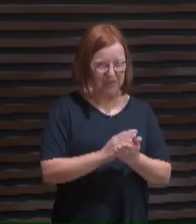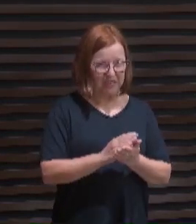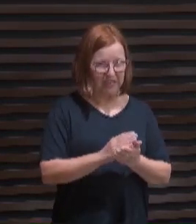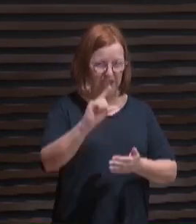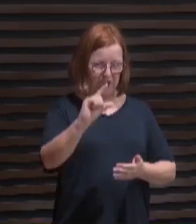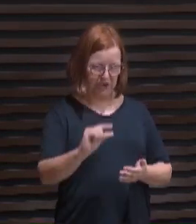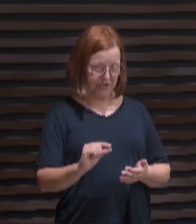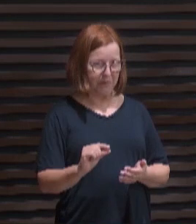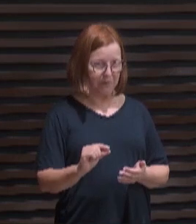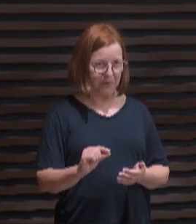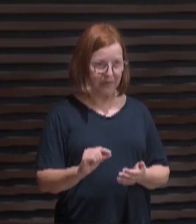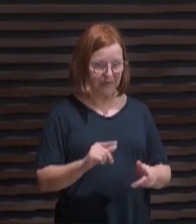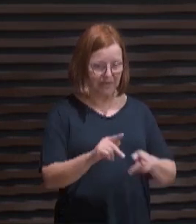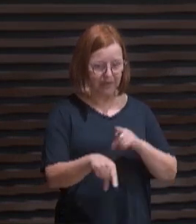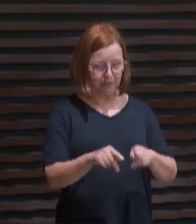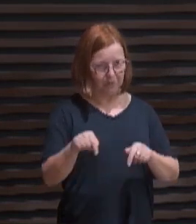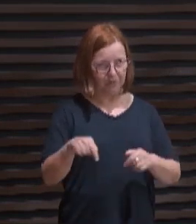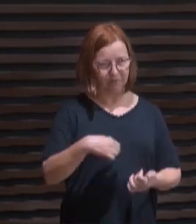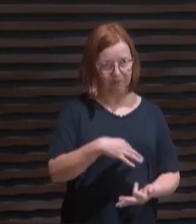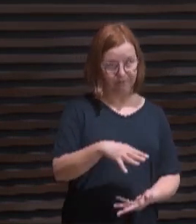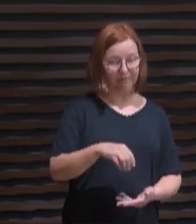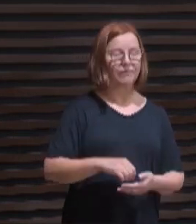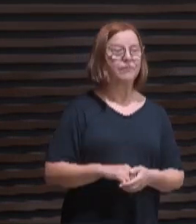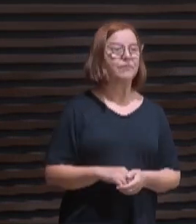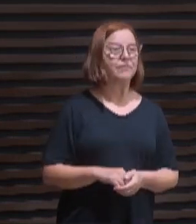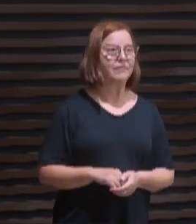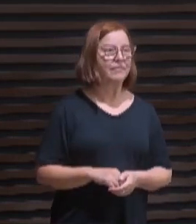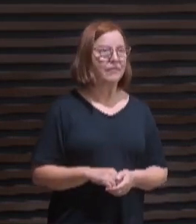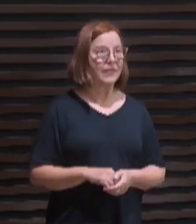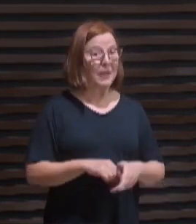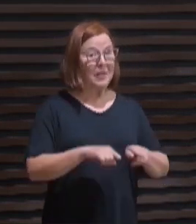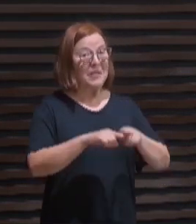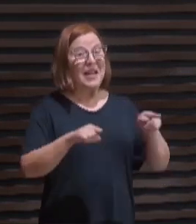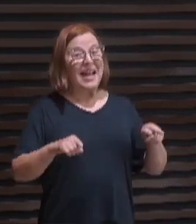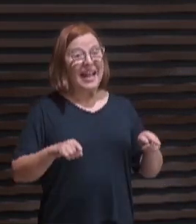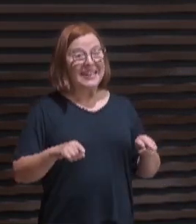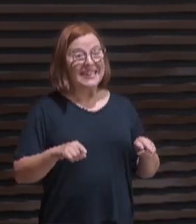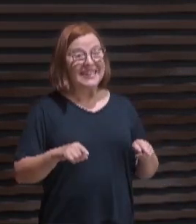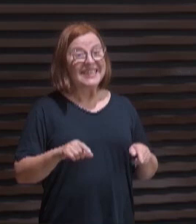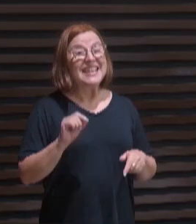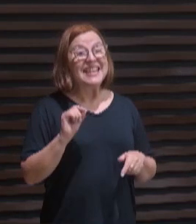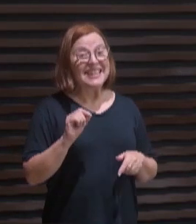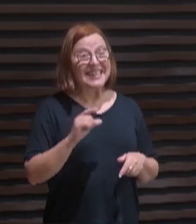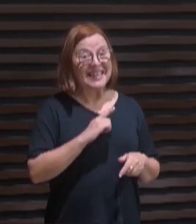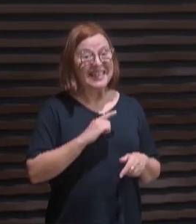engendrado. Mas quem está no controle de tudo isso é o nosso Deus.